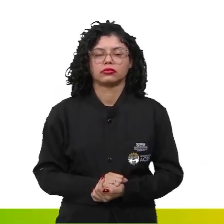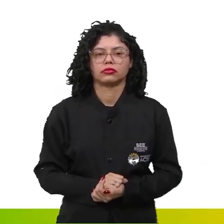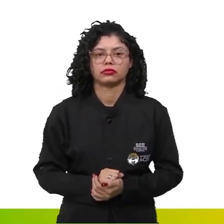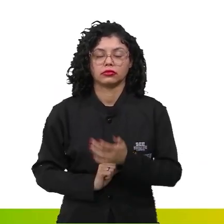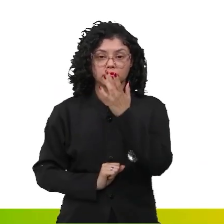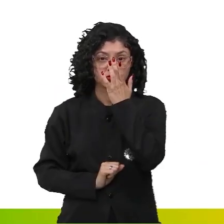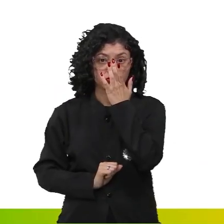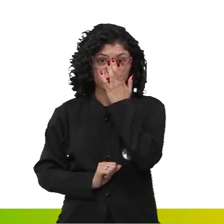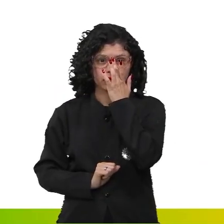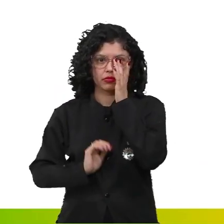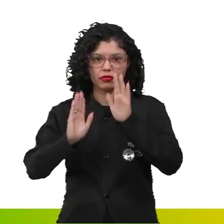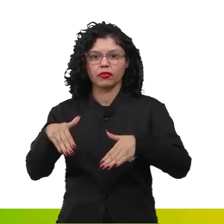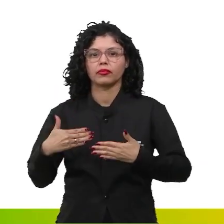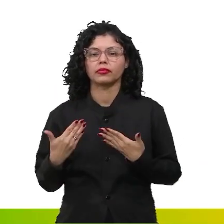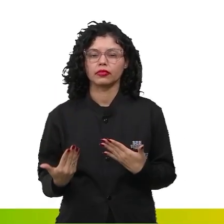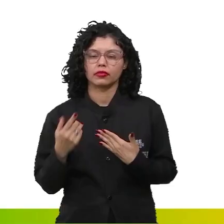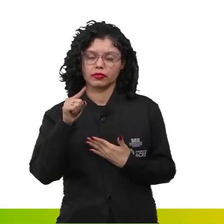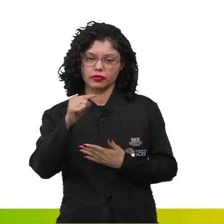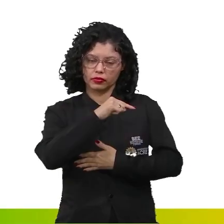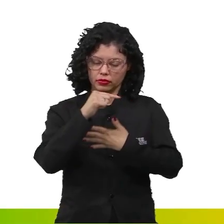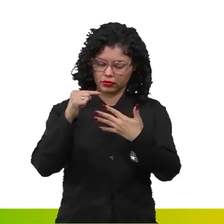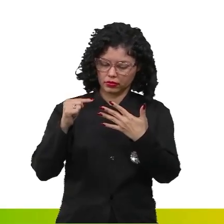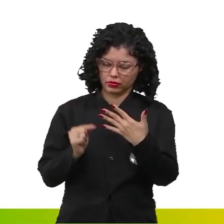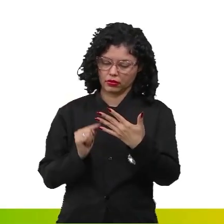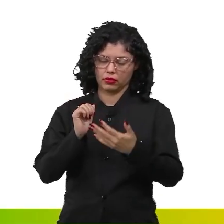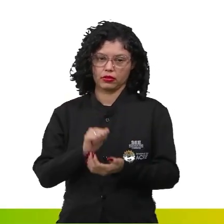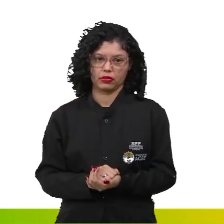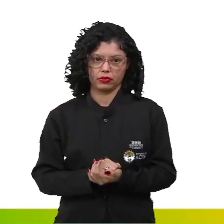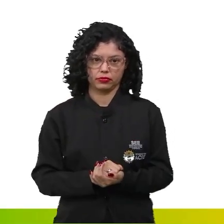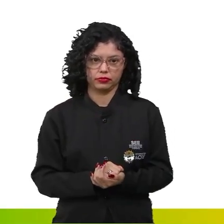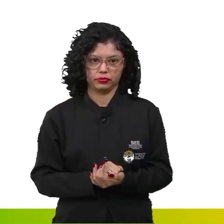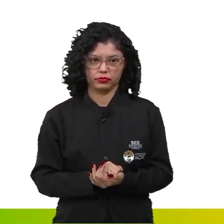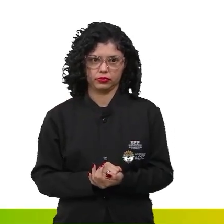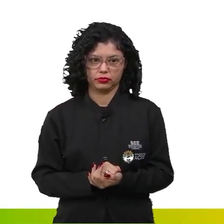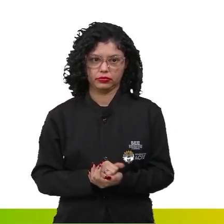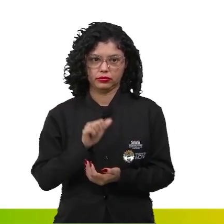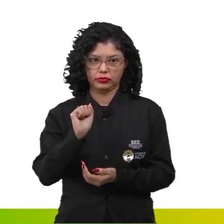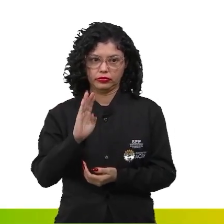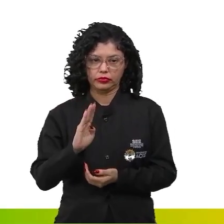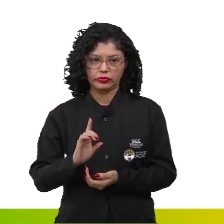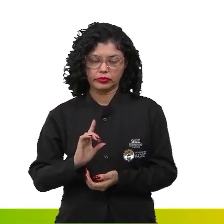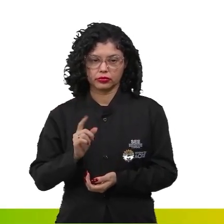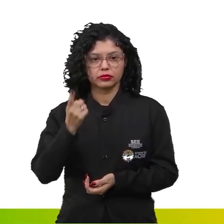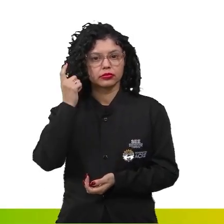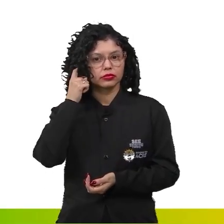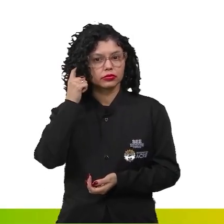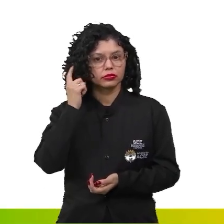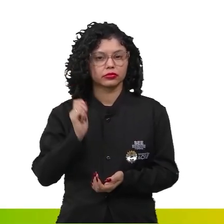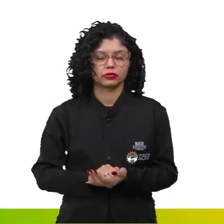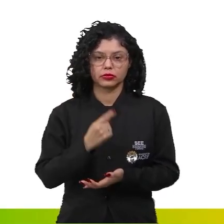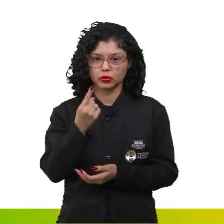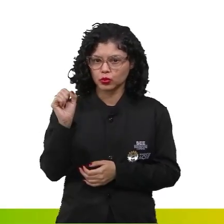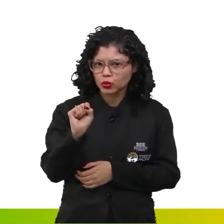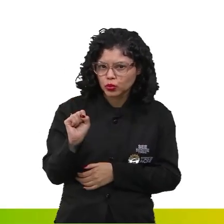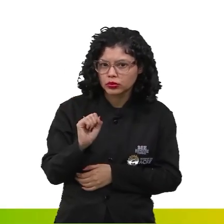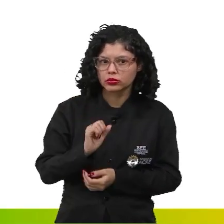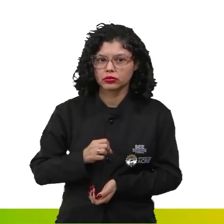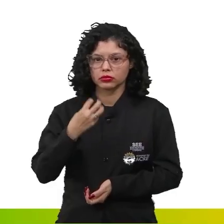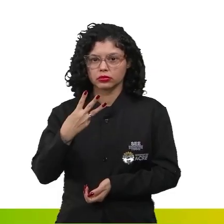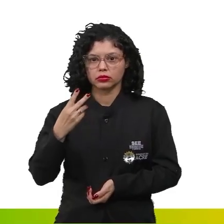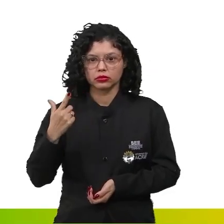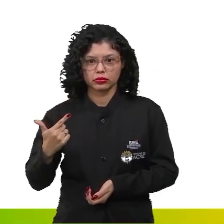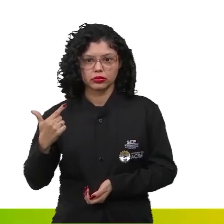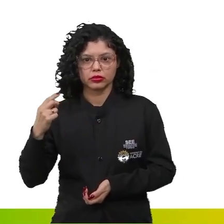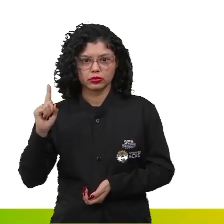competitividade. Eita, qual dessas alternativas que tem aí? Alternativa A, B, C, vamos pensar. Vou dar um segundinho para você. 3, 2,